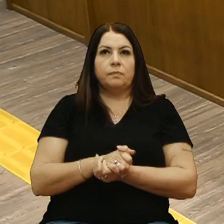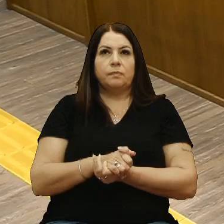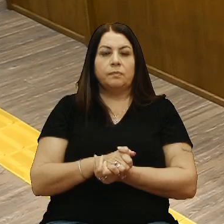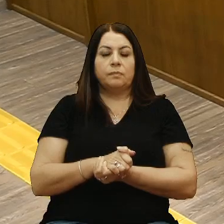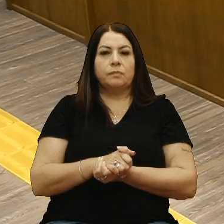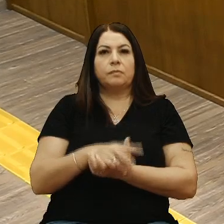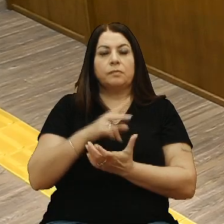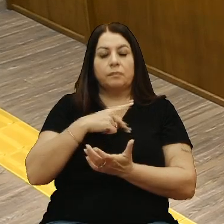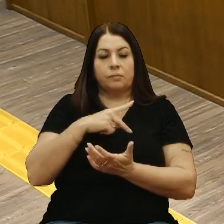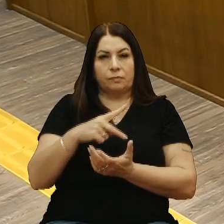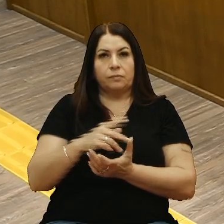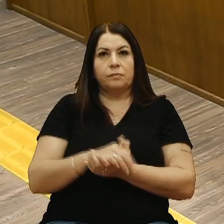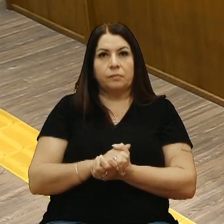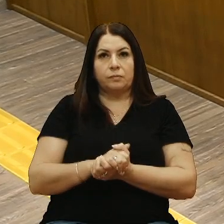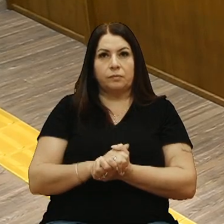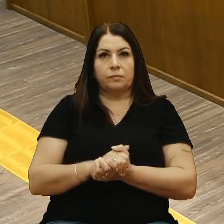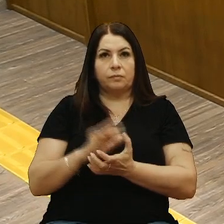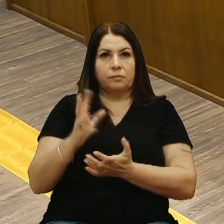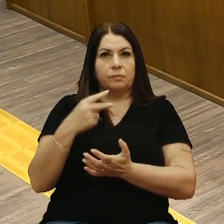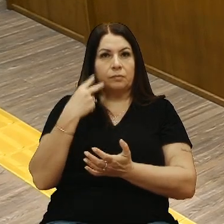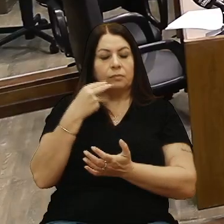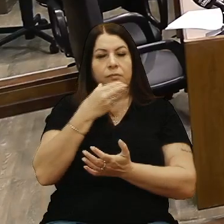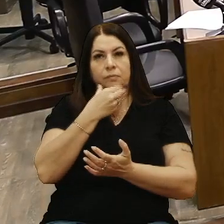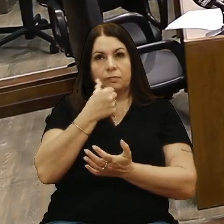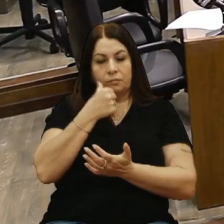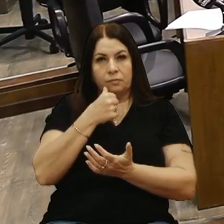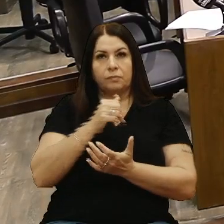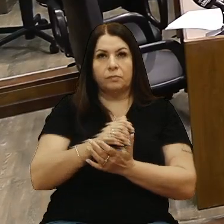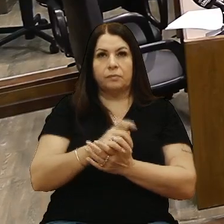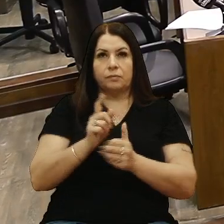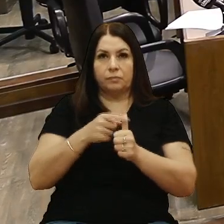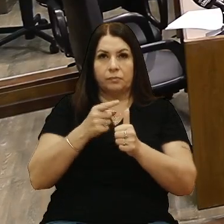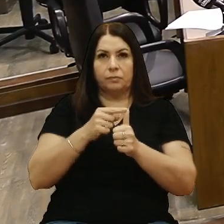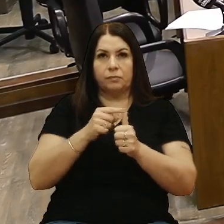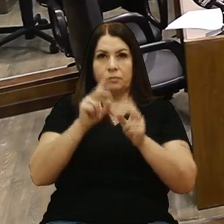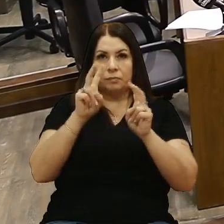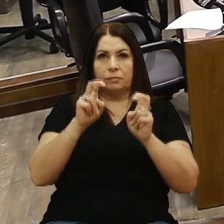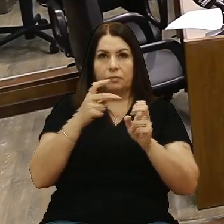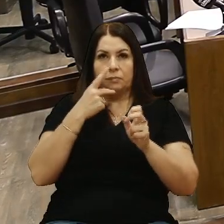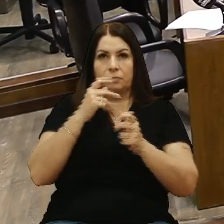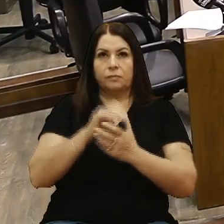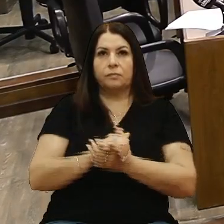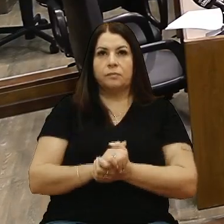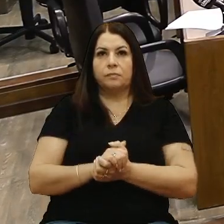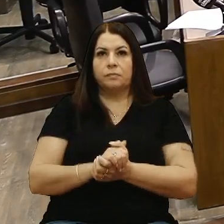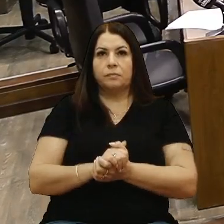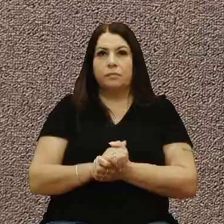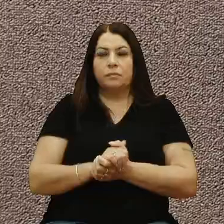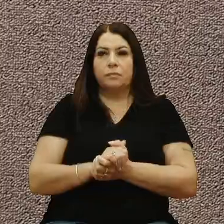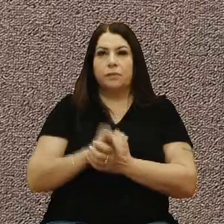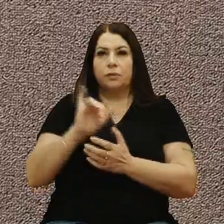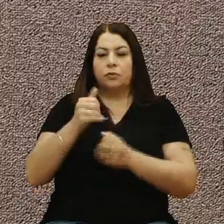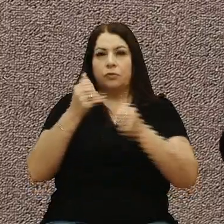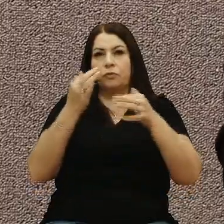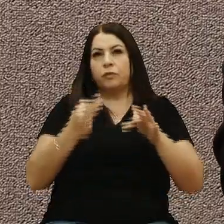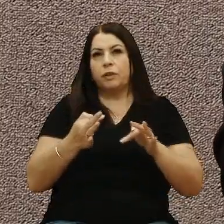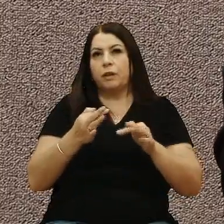Senhor presidente, nobres pares, primeiro assunto que quero trazer aqui é justificar minha